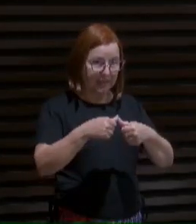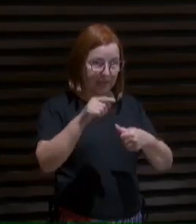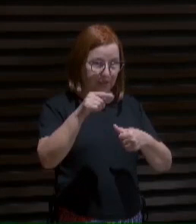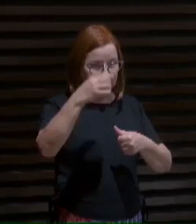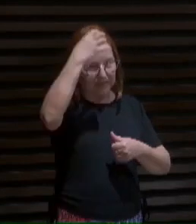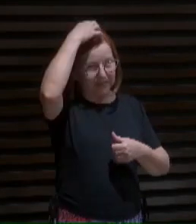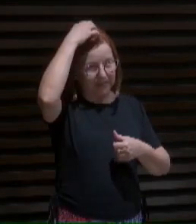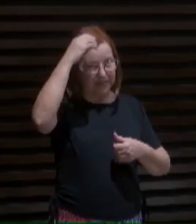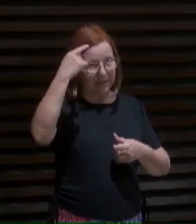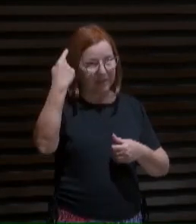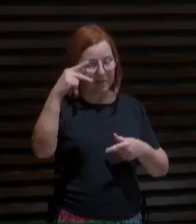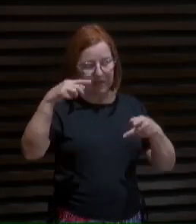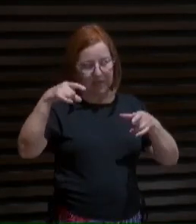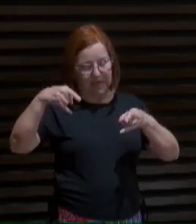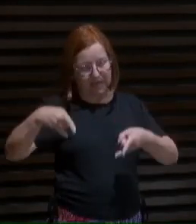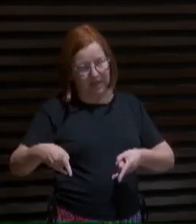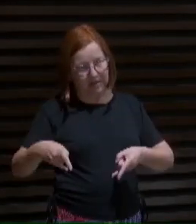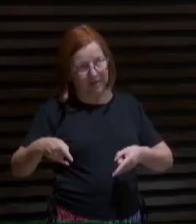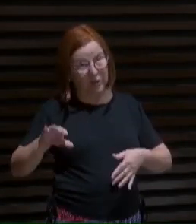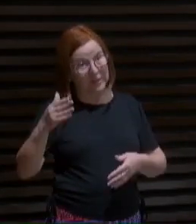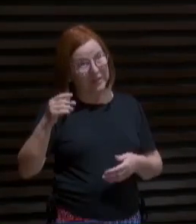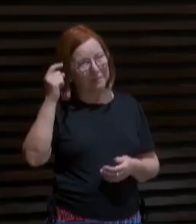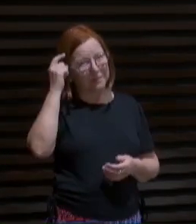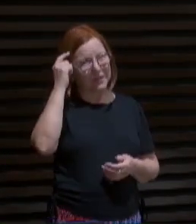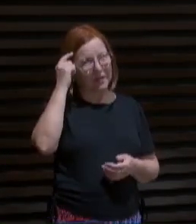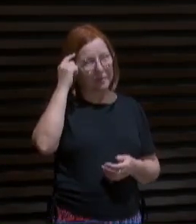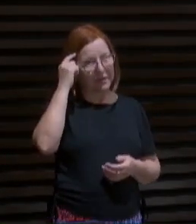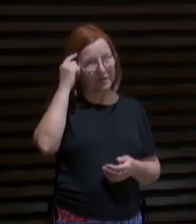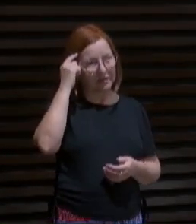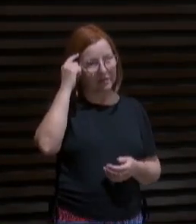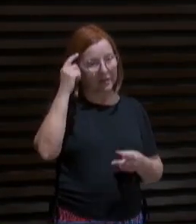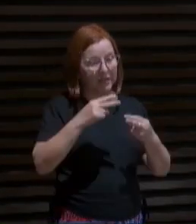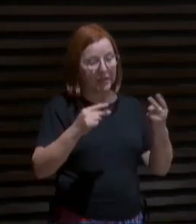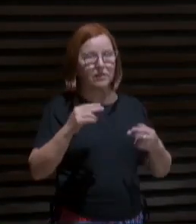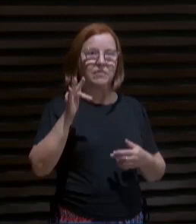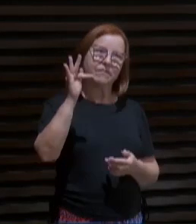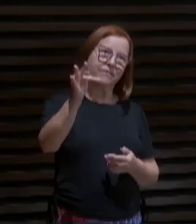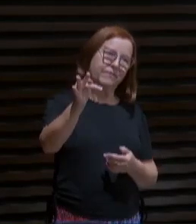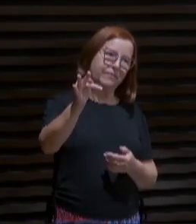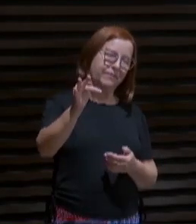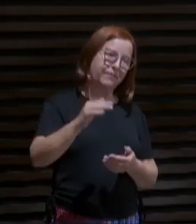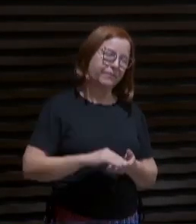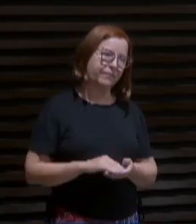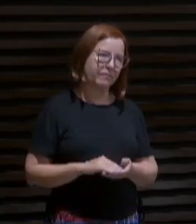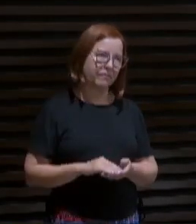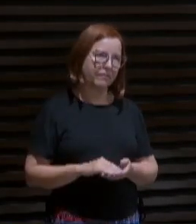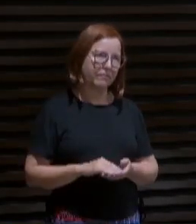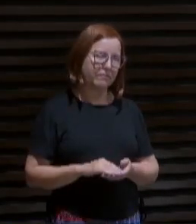leito, surgiram-te pensamentos a respeito do que há de ser depois disto.